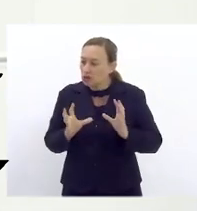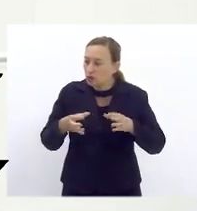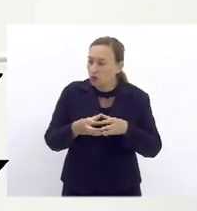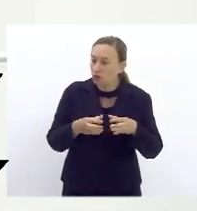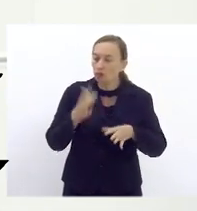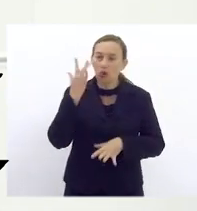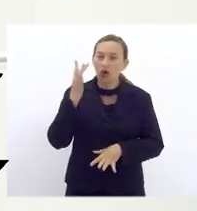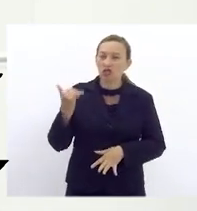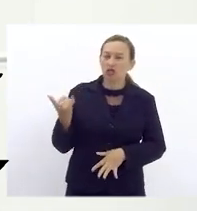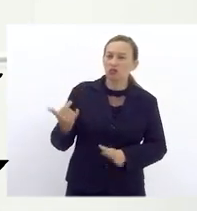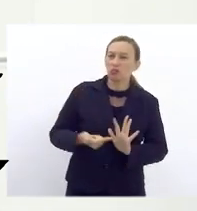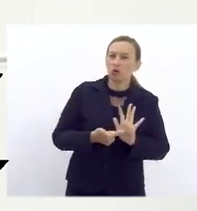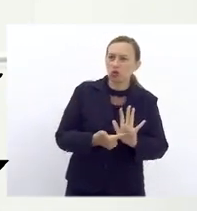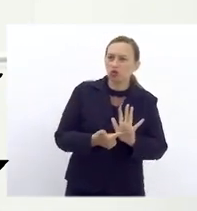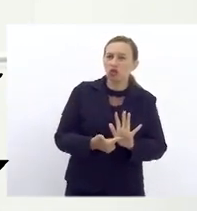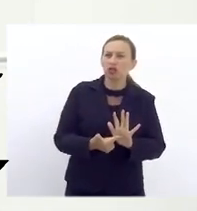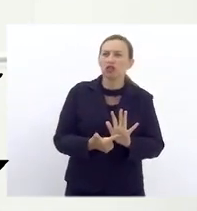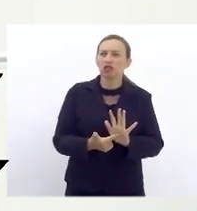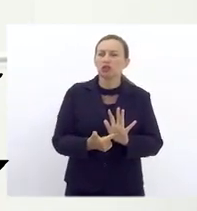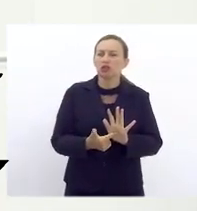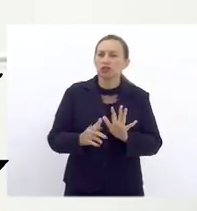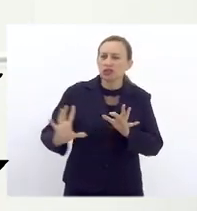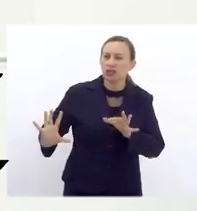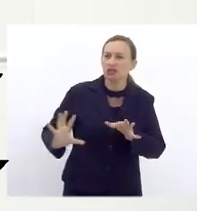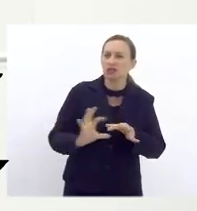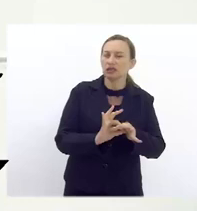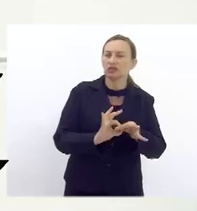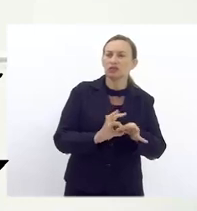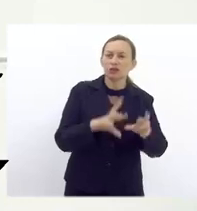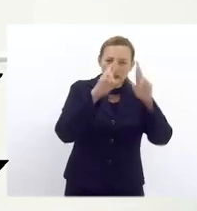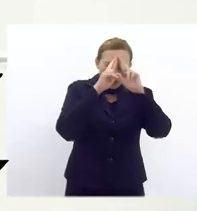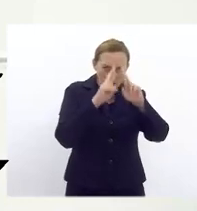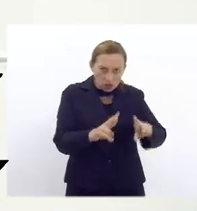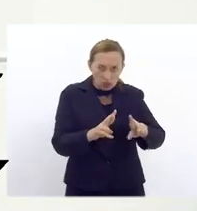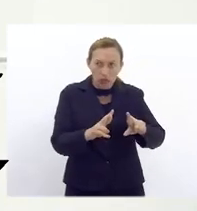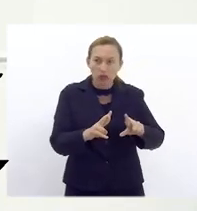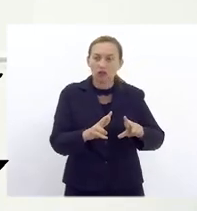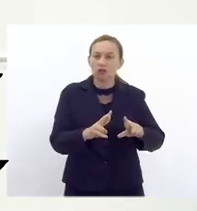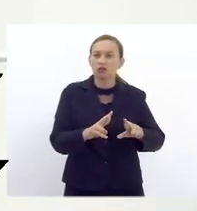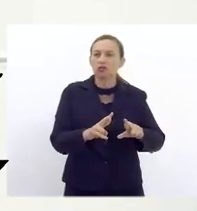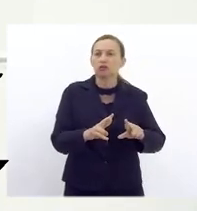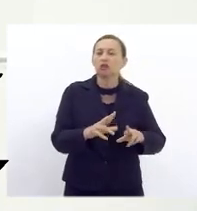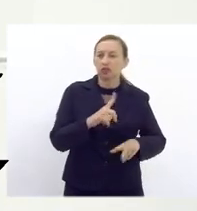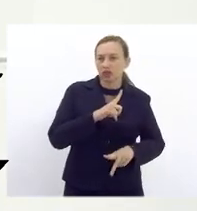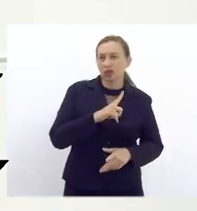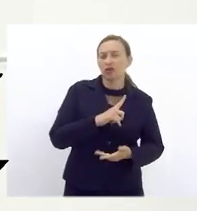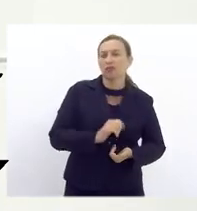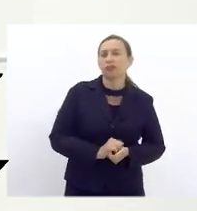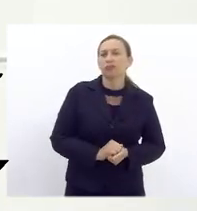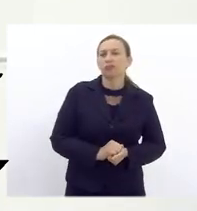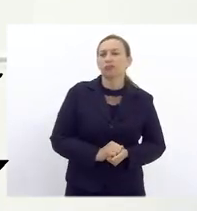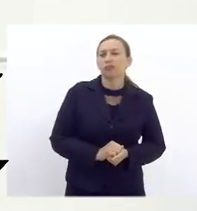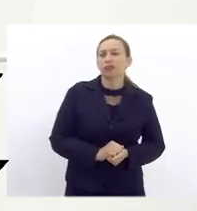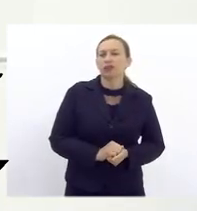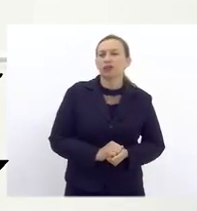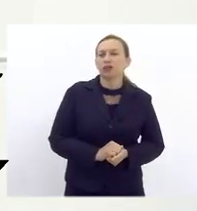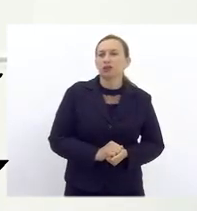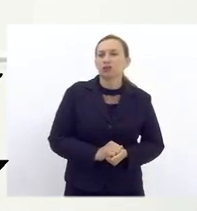acho que demonstra é esse esse vínculo de respeito e confiabilidade que temos que ter para